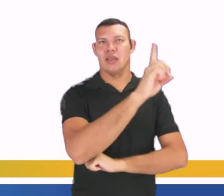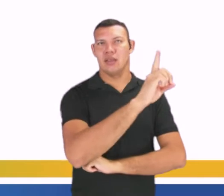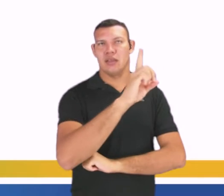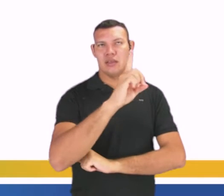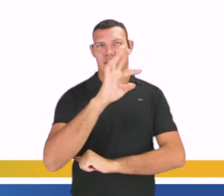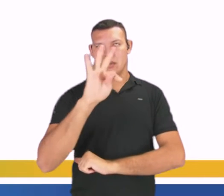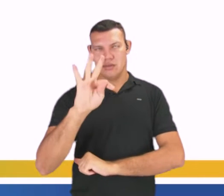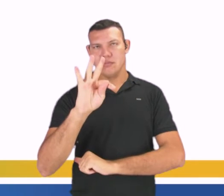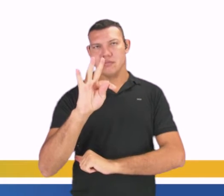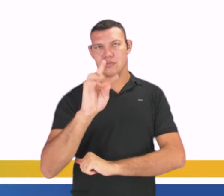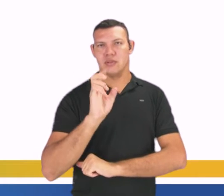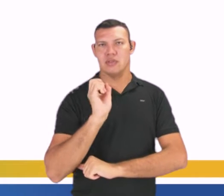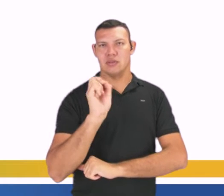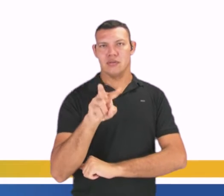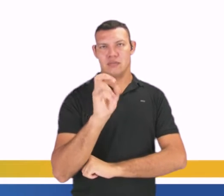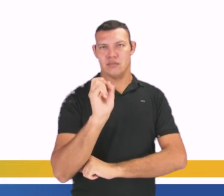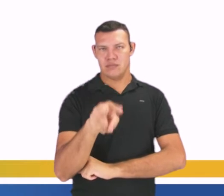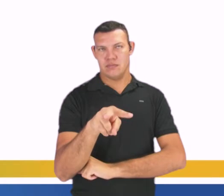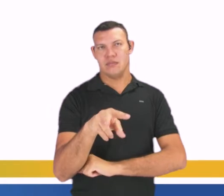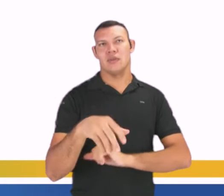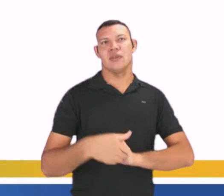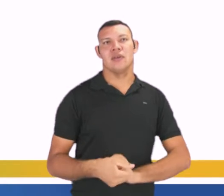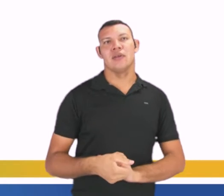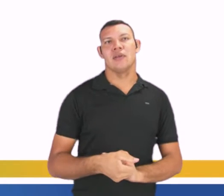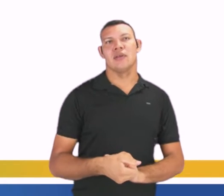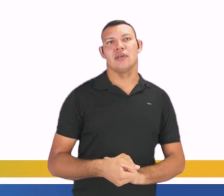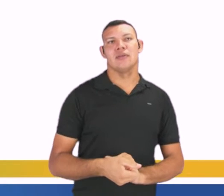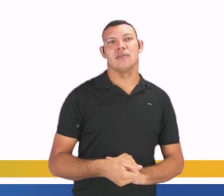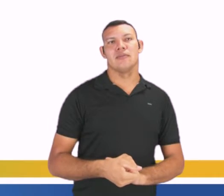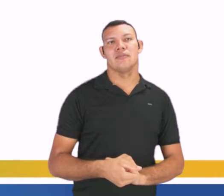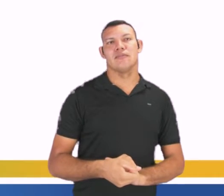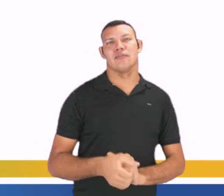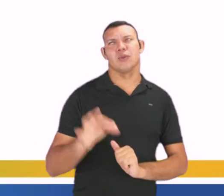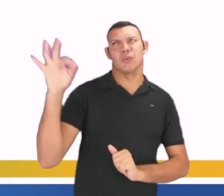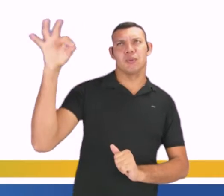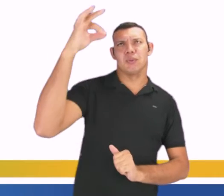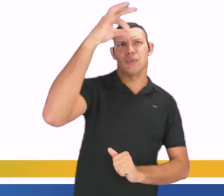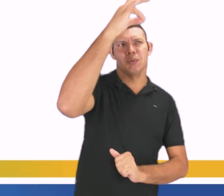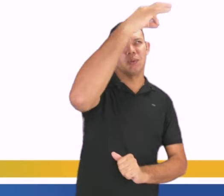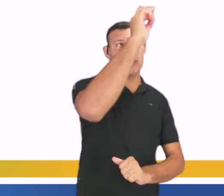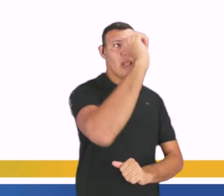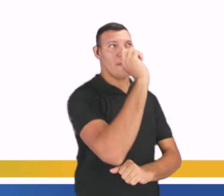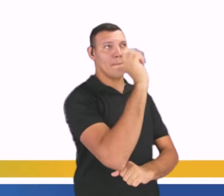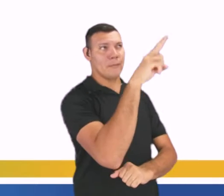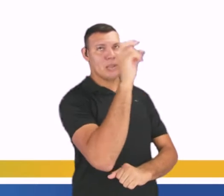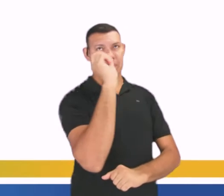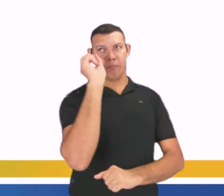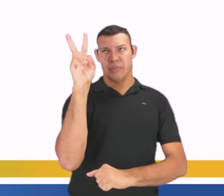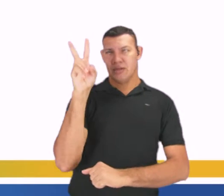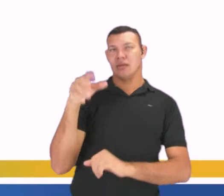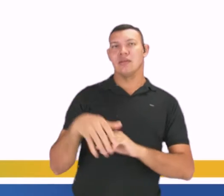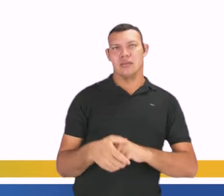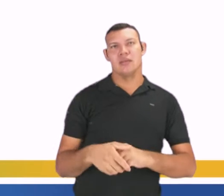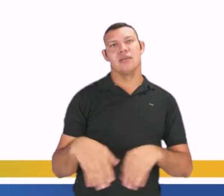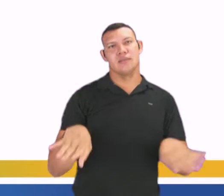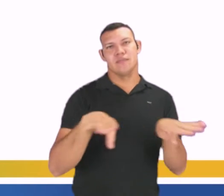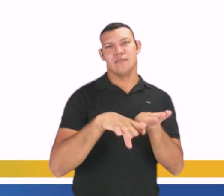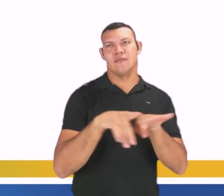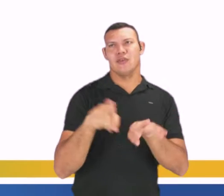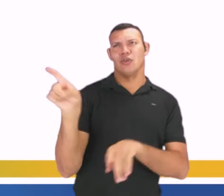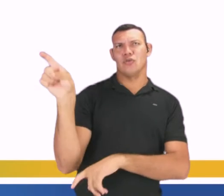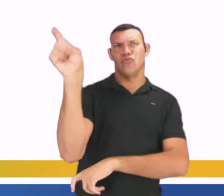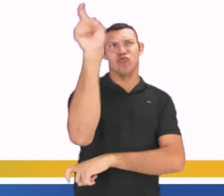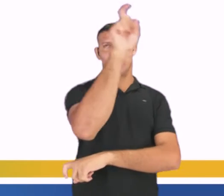material detetizante, para pesticidas. E também os aerosóis, também, que são usados